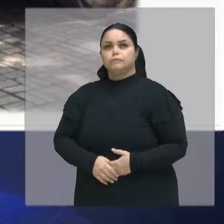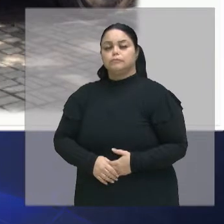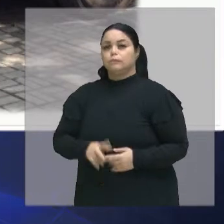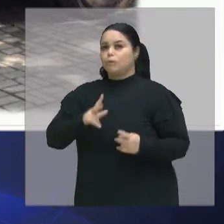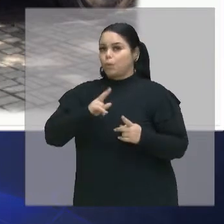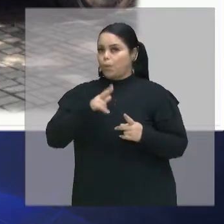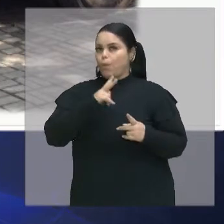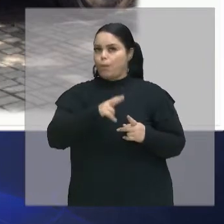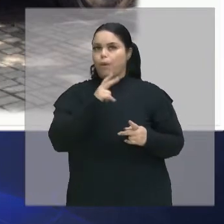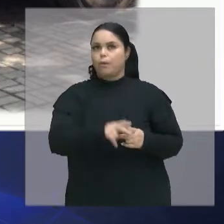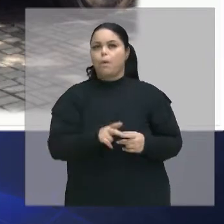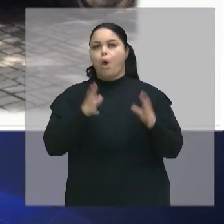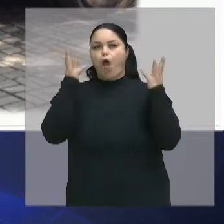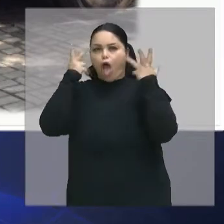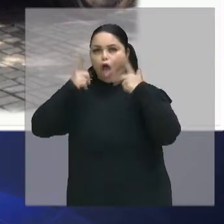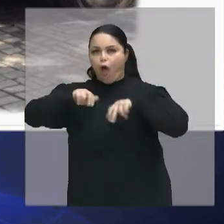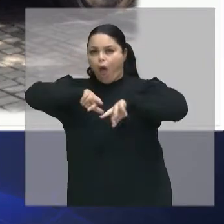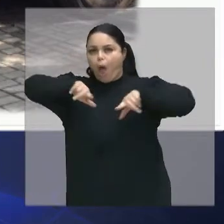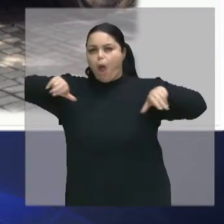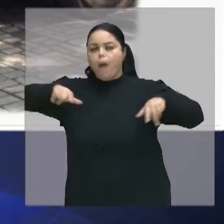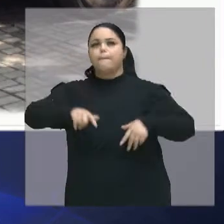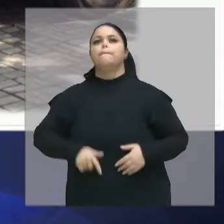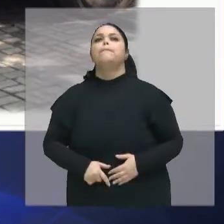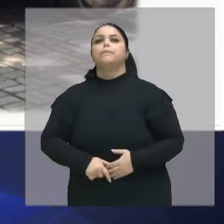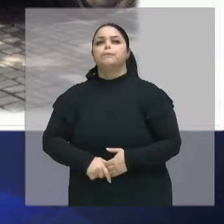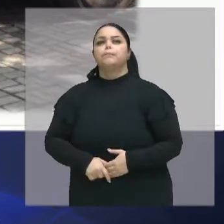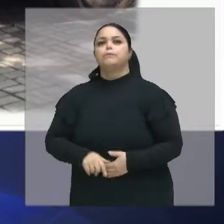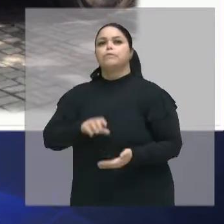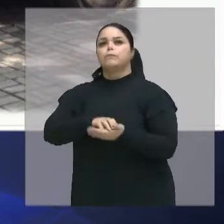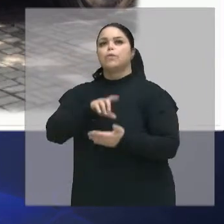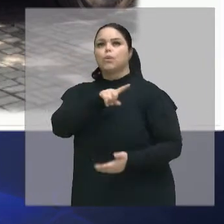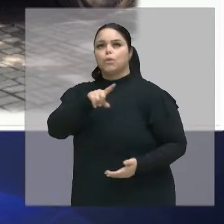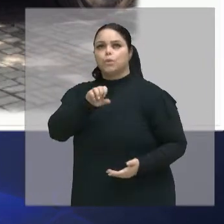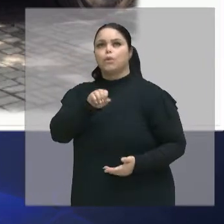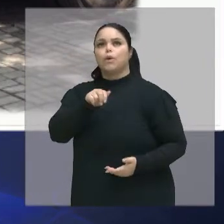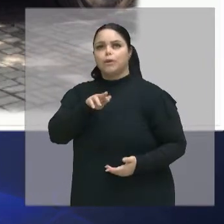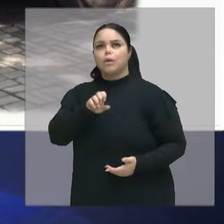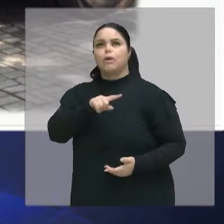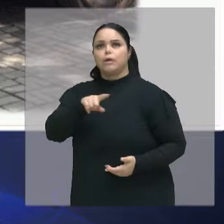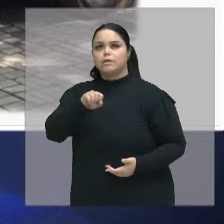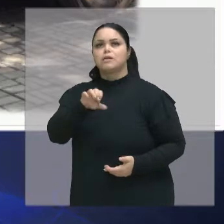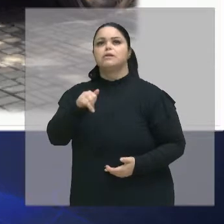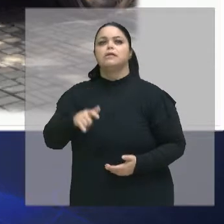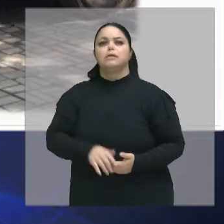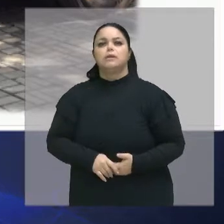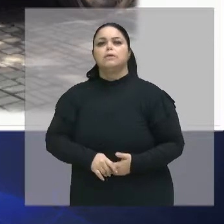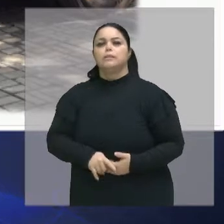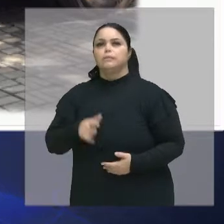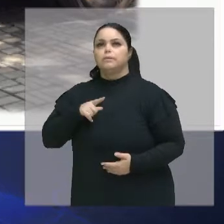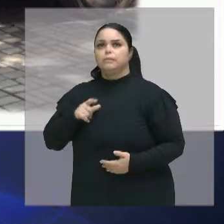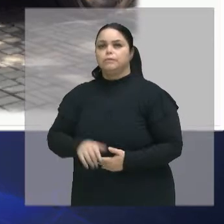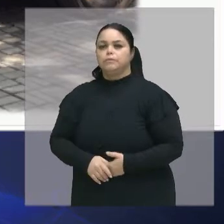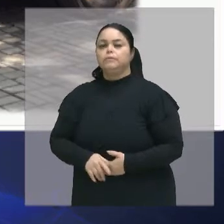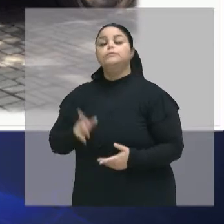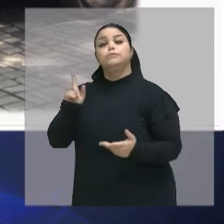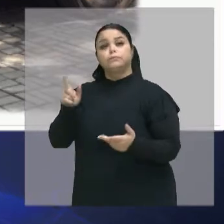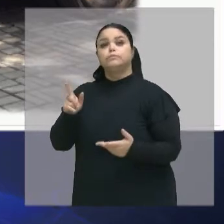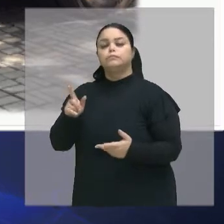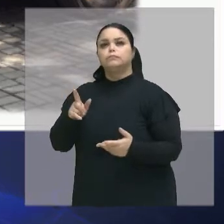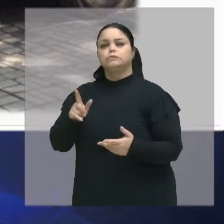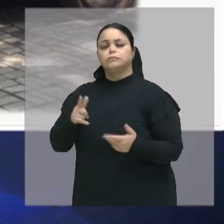castração dos animais promovida pelo Centro de Zoonose. Realmente foi uma